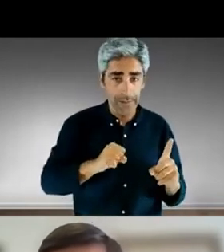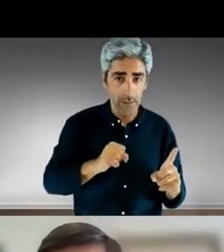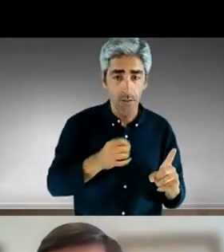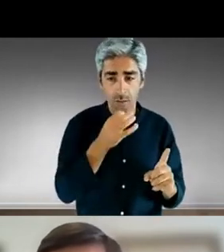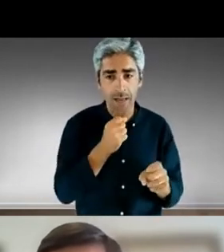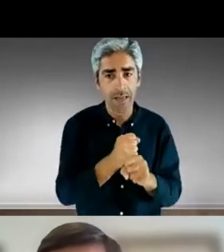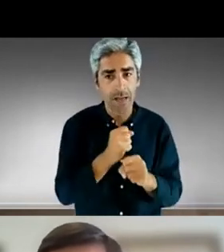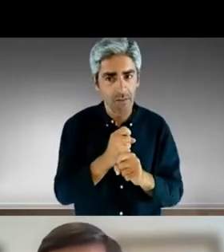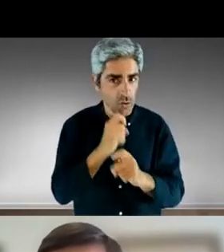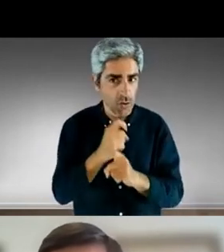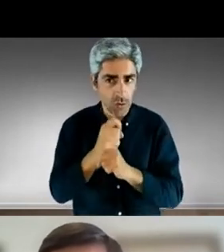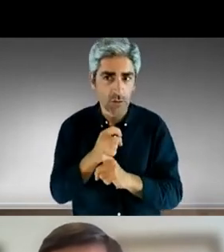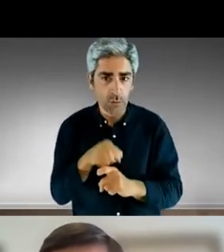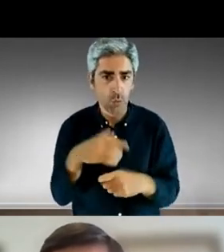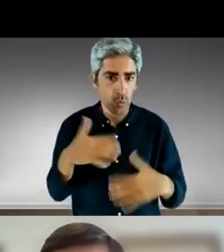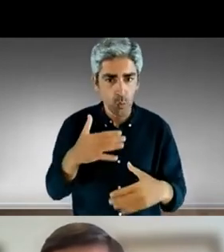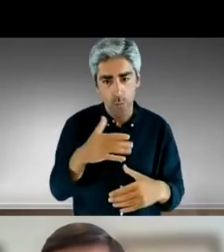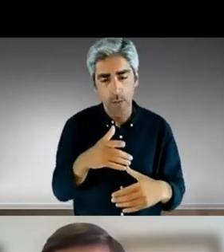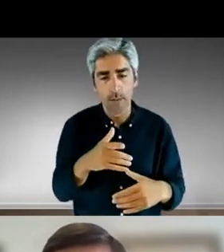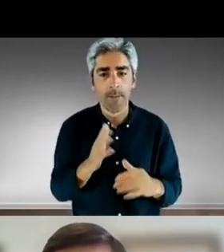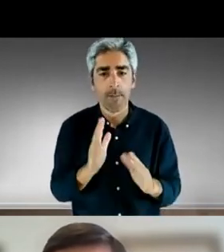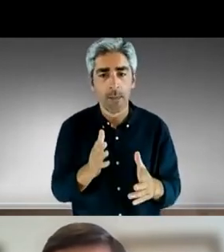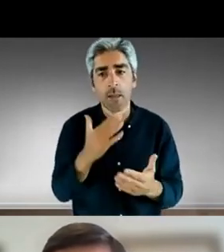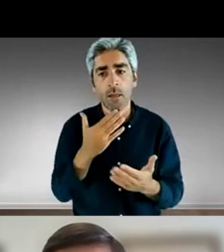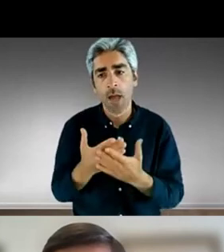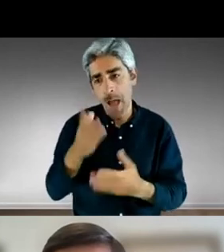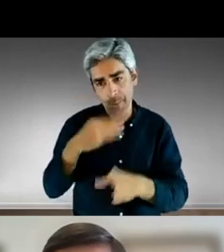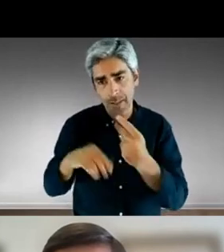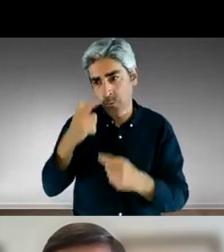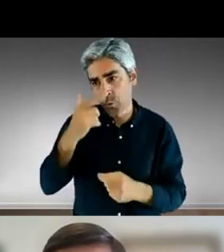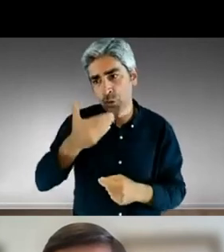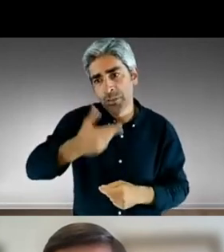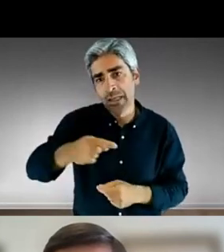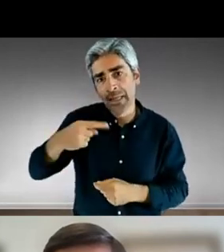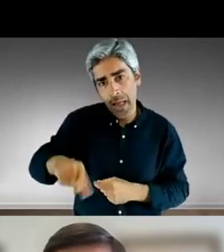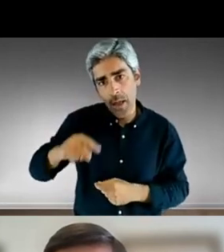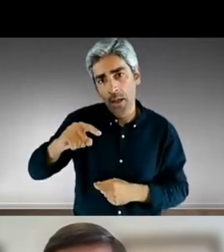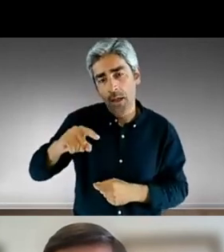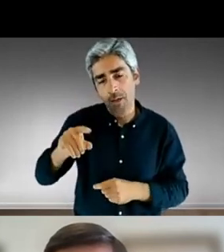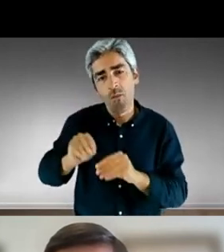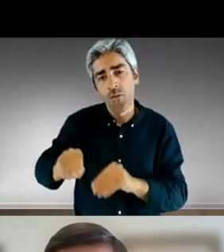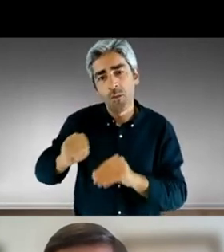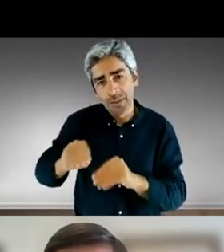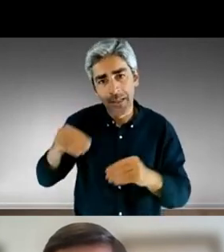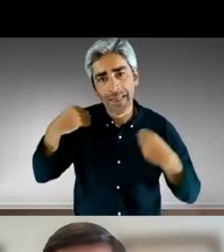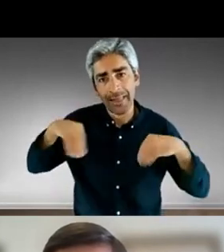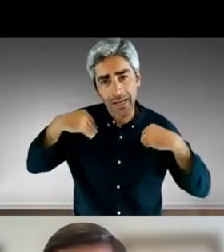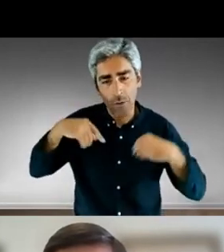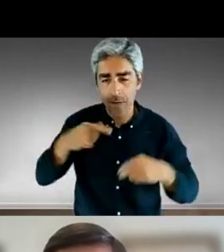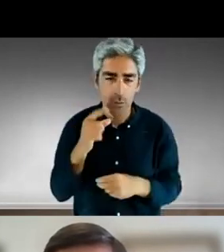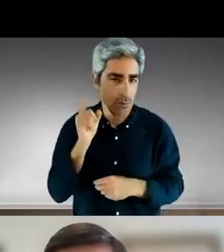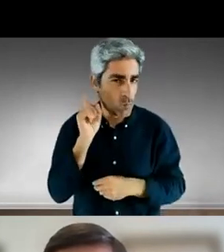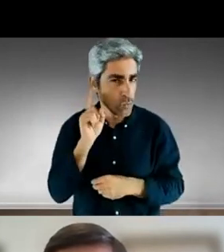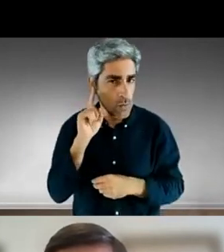de tarefas exigentes, não há nada como aprender com alguém como mais experiente. Portanto, a formação, o treino é importante,